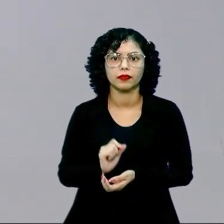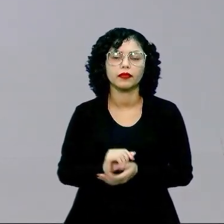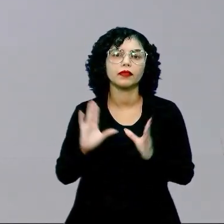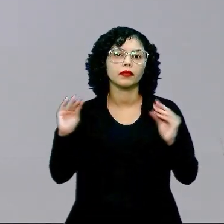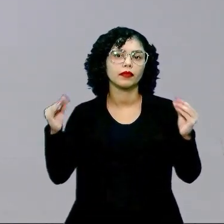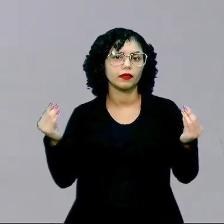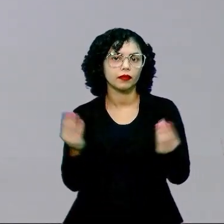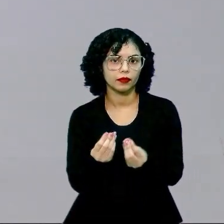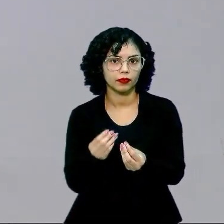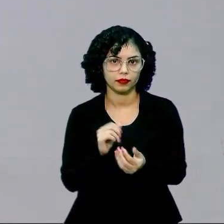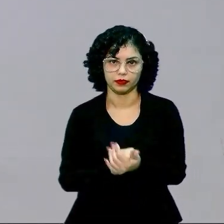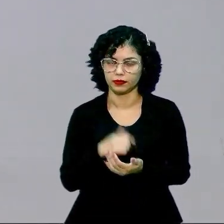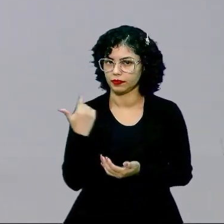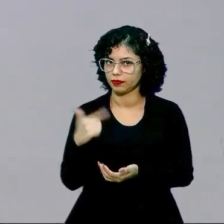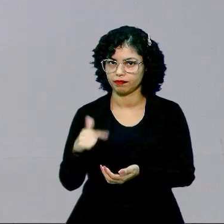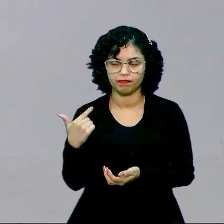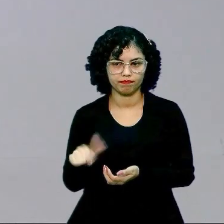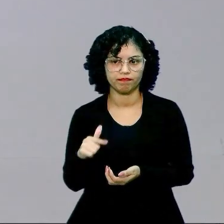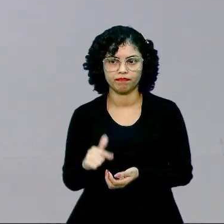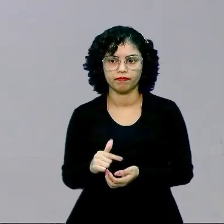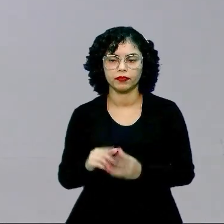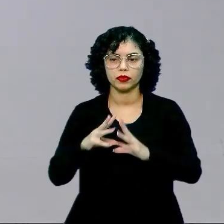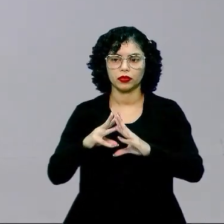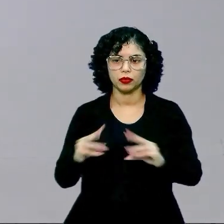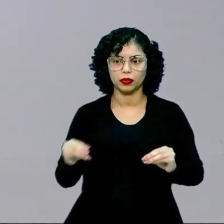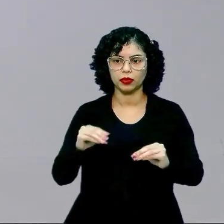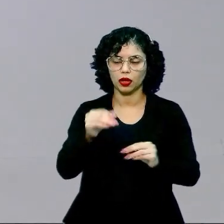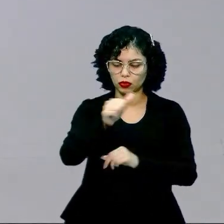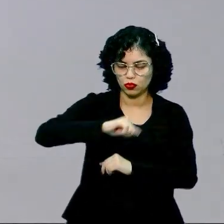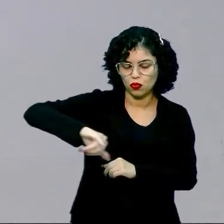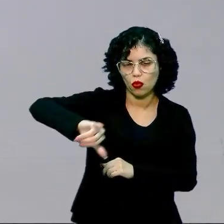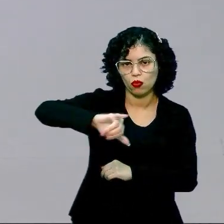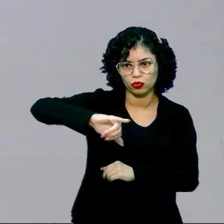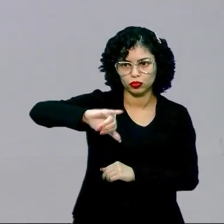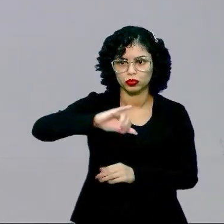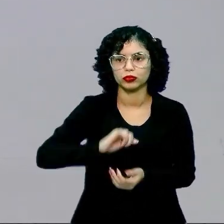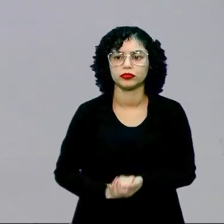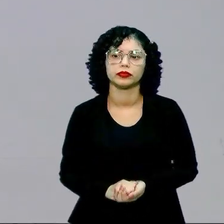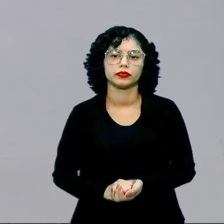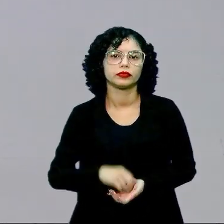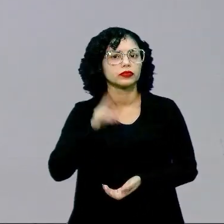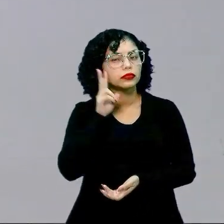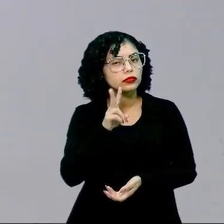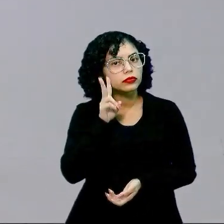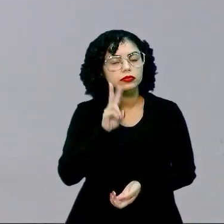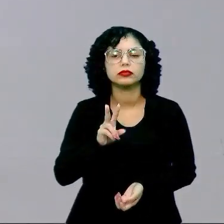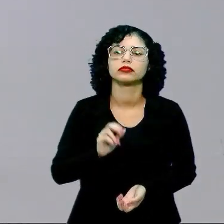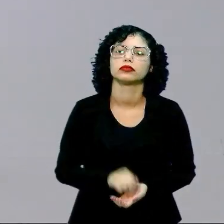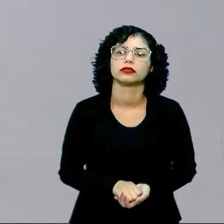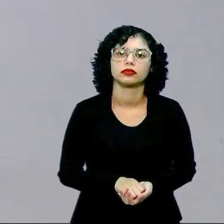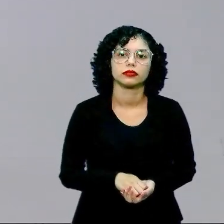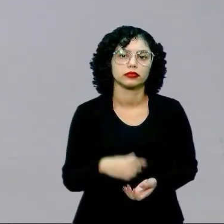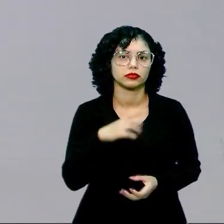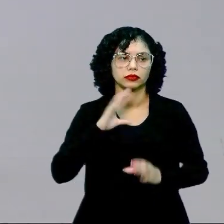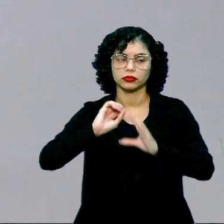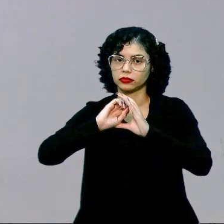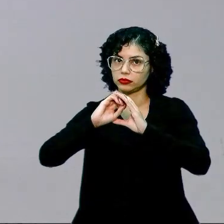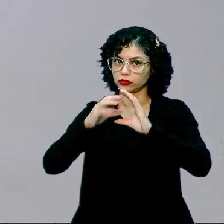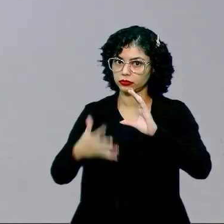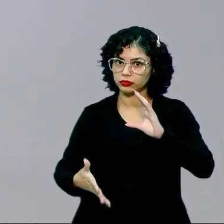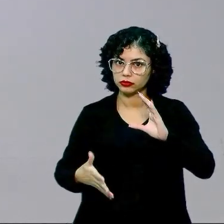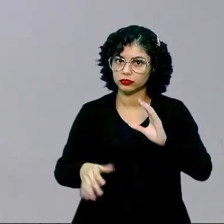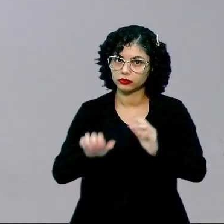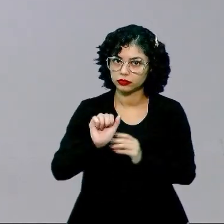essas substâncias não sejam solubilizadas no óleo. Então vamos lá, lembrando, o óleo ele tem a